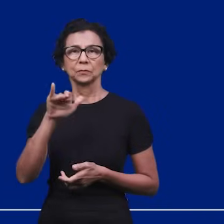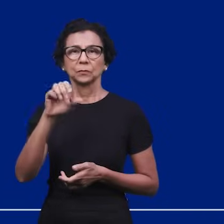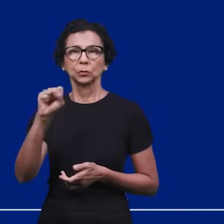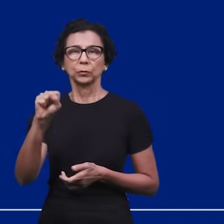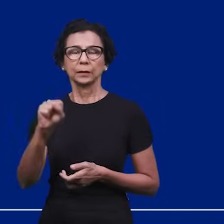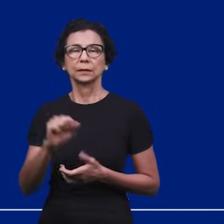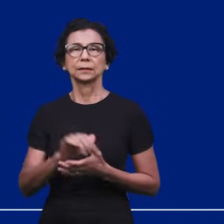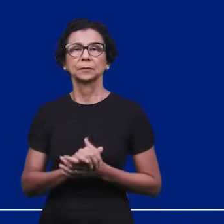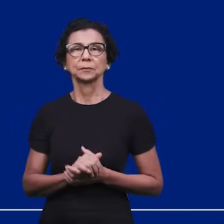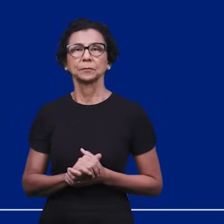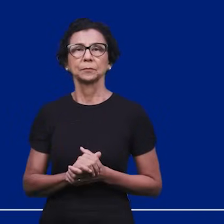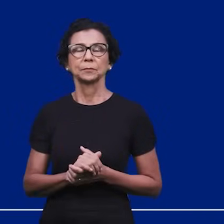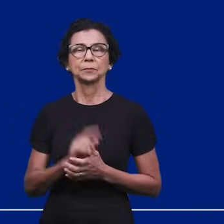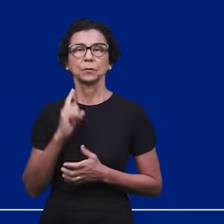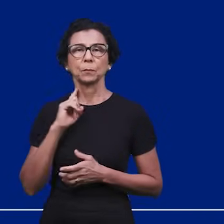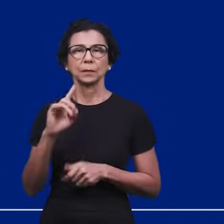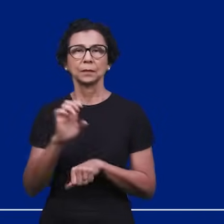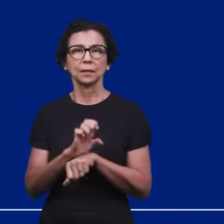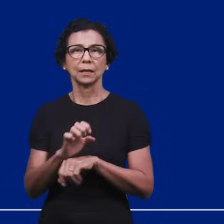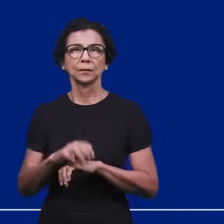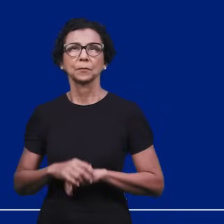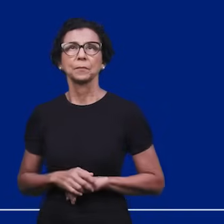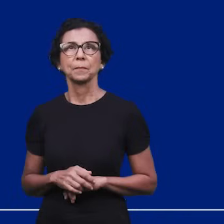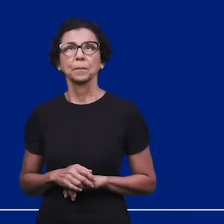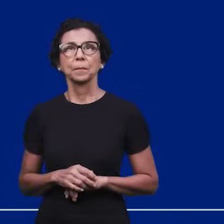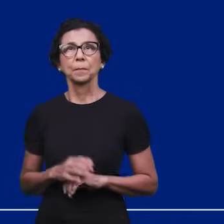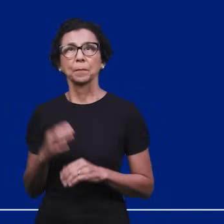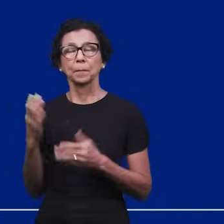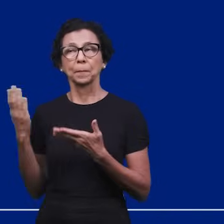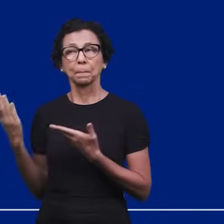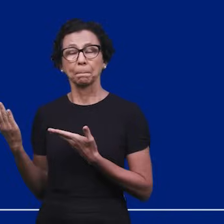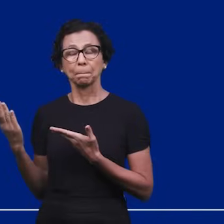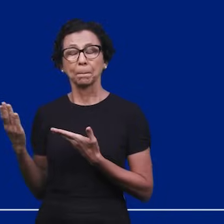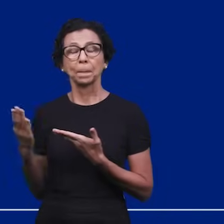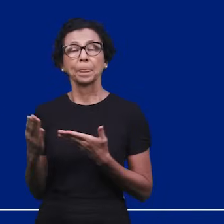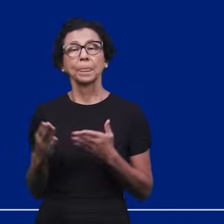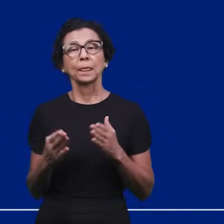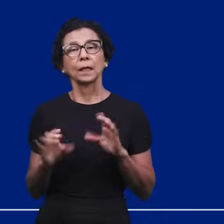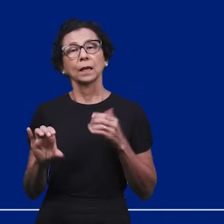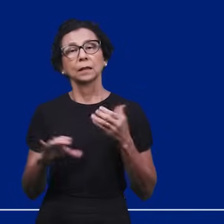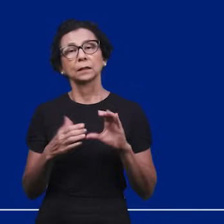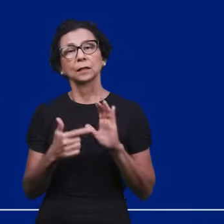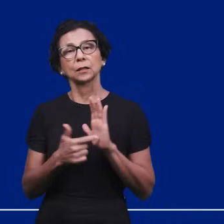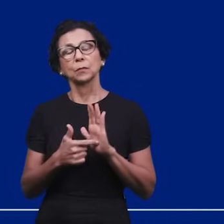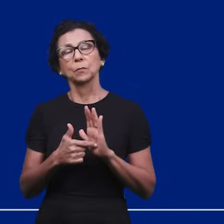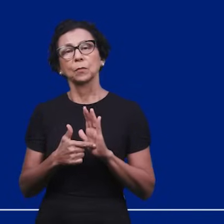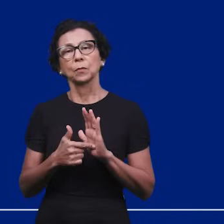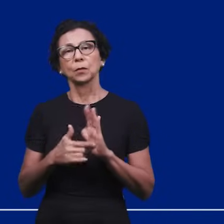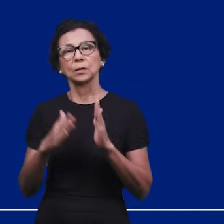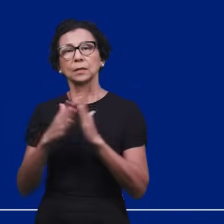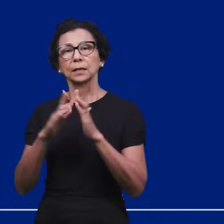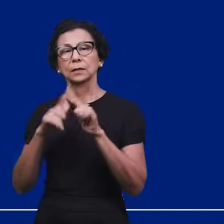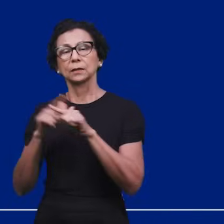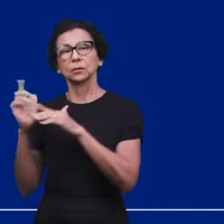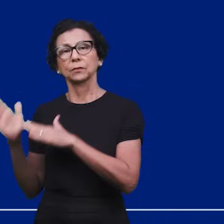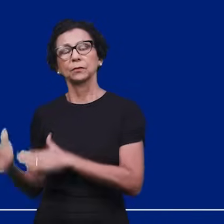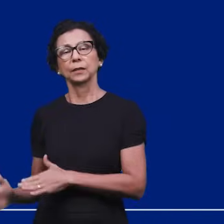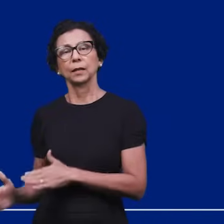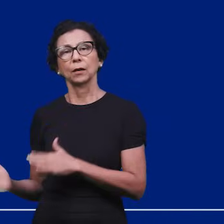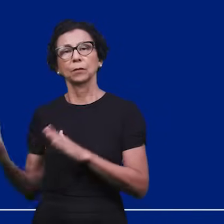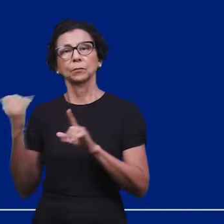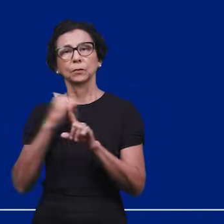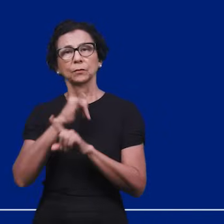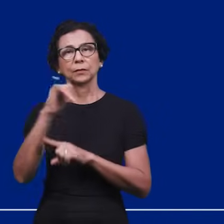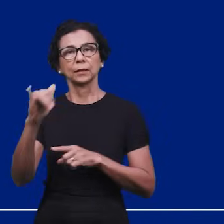como aplicação profética. Perfumada de mirra, uma igreja sem o mau cheiro do pecado, exalando o bom cheiro de